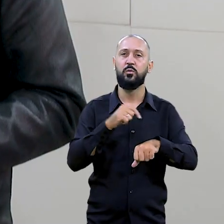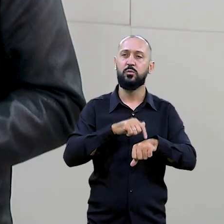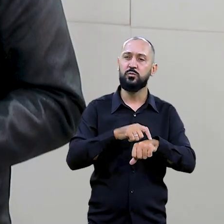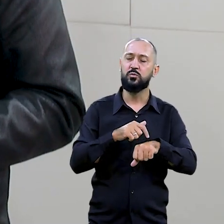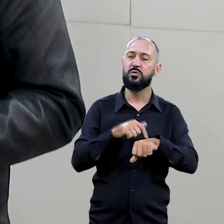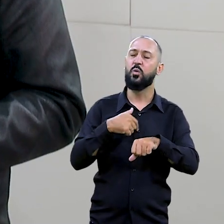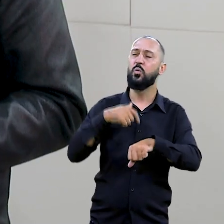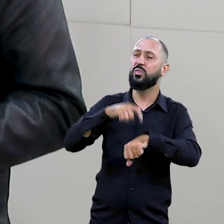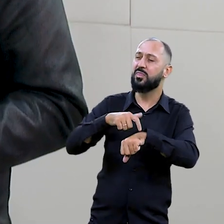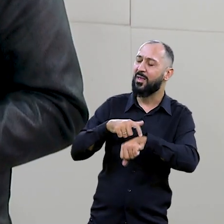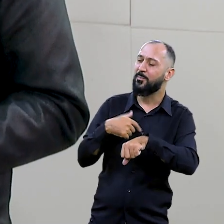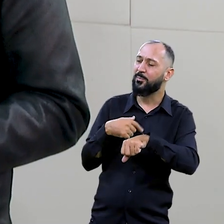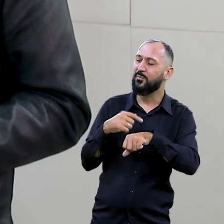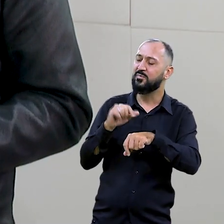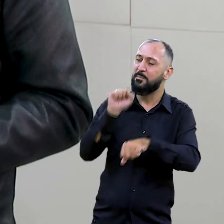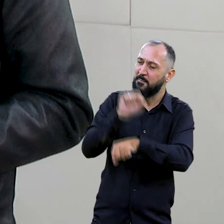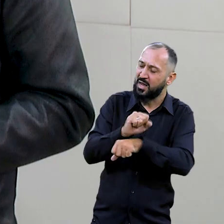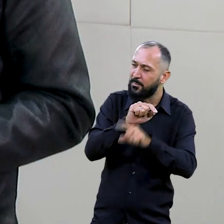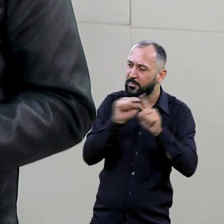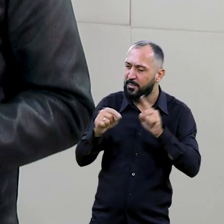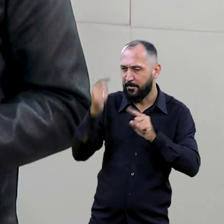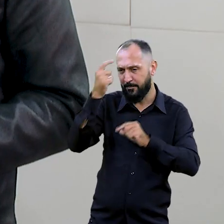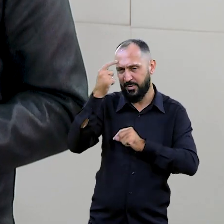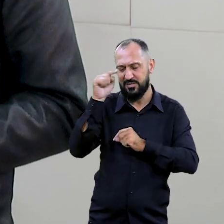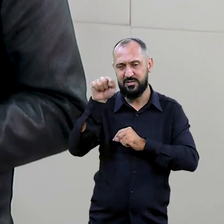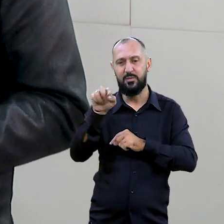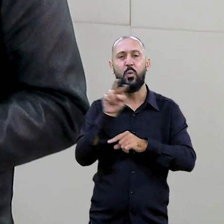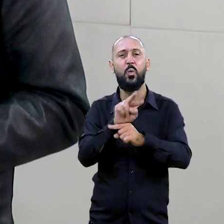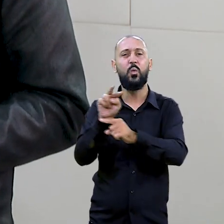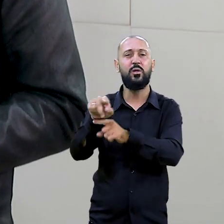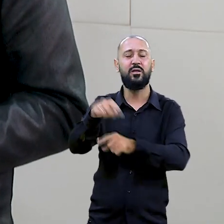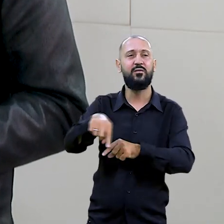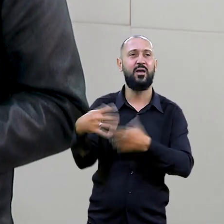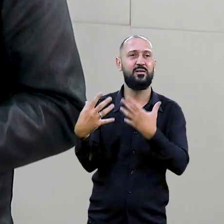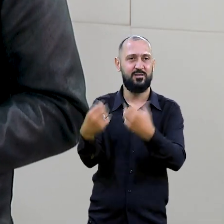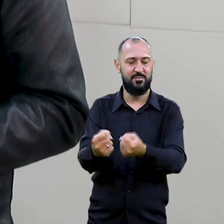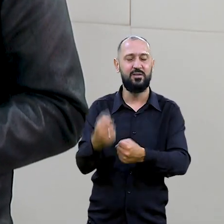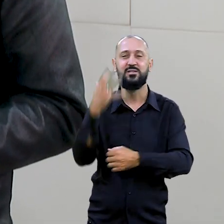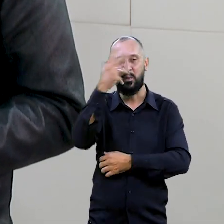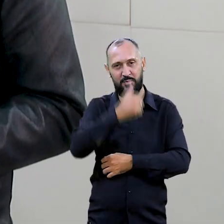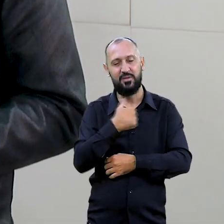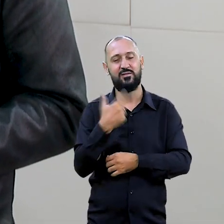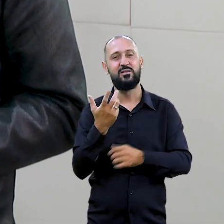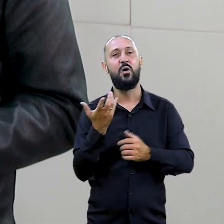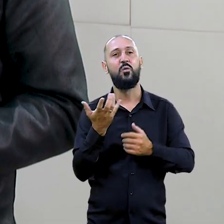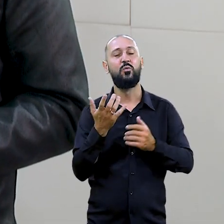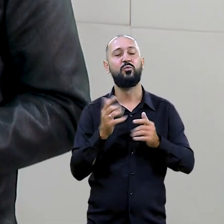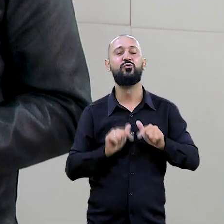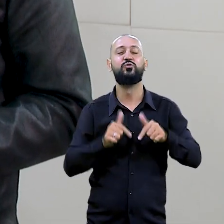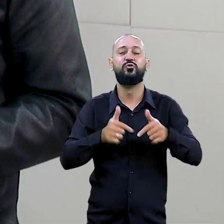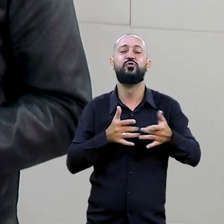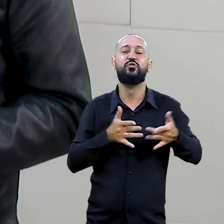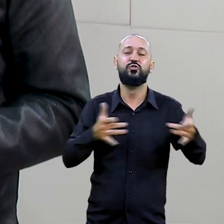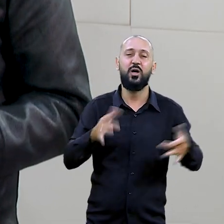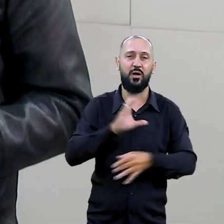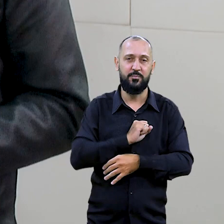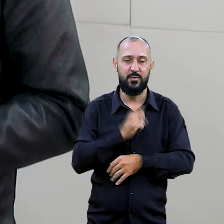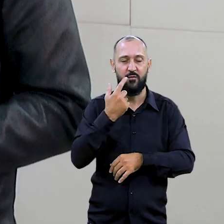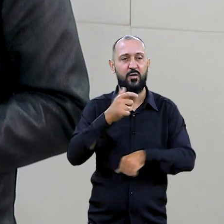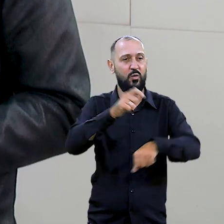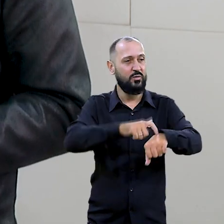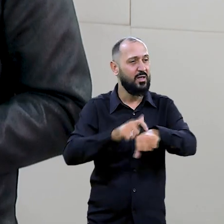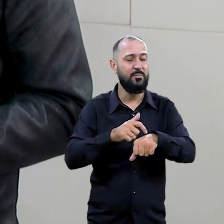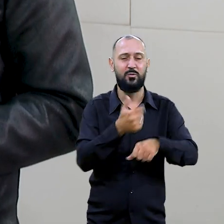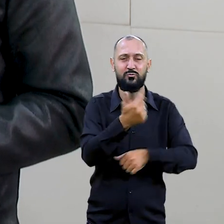que vai receber aquilo, isso é muito bonito, né? Isso é o maior gesto de amor que tem. E hoje falamos tanto do tempo, as pessoas não têm tempo, e parar um pouquinho para olhar para o juntar próximo. A